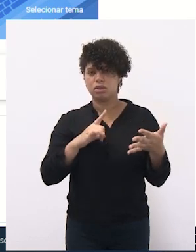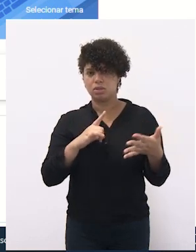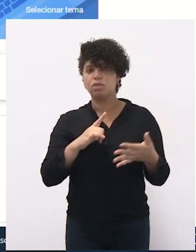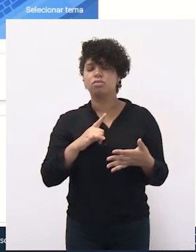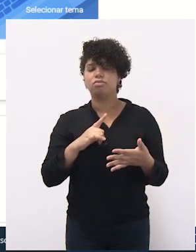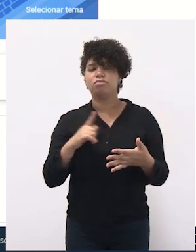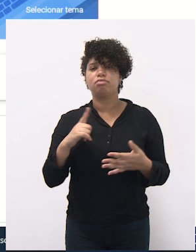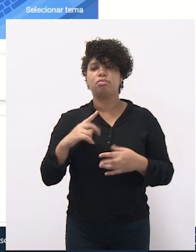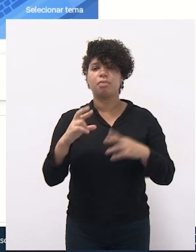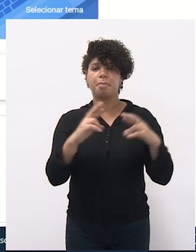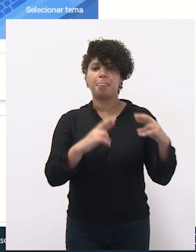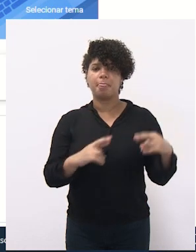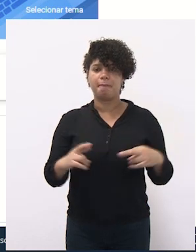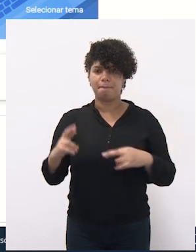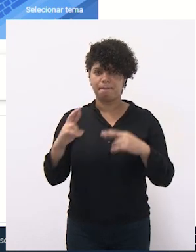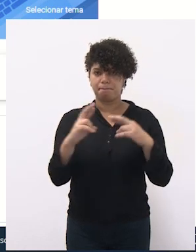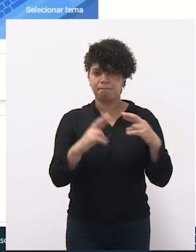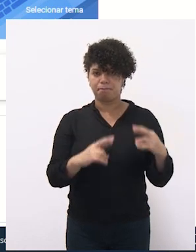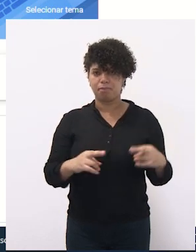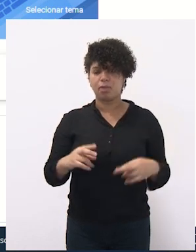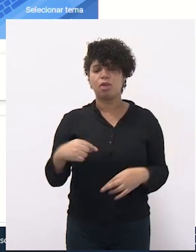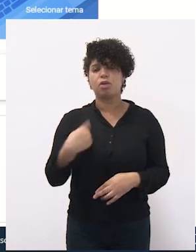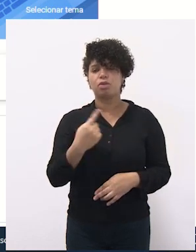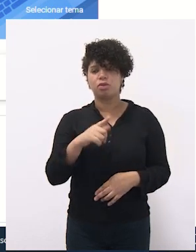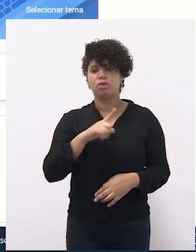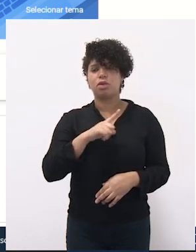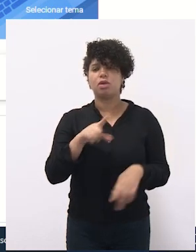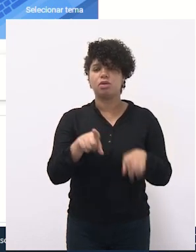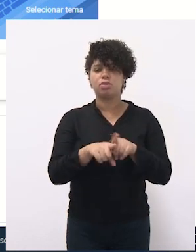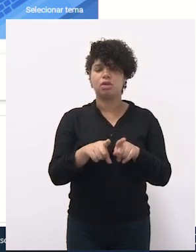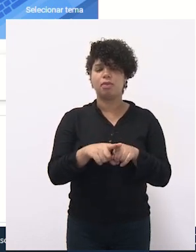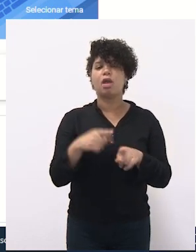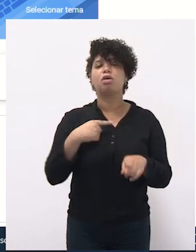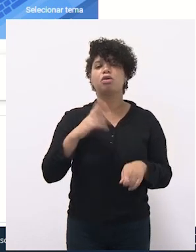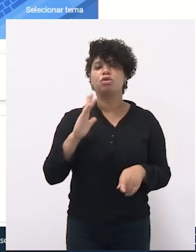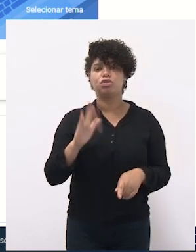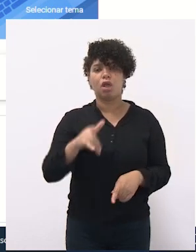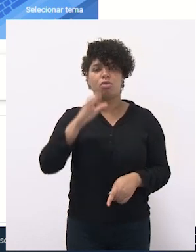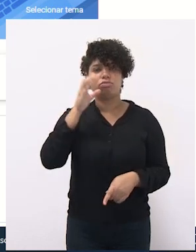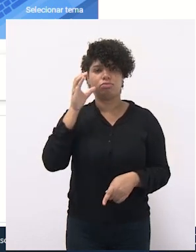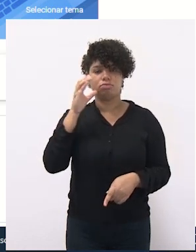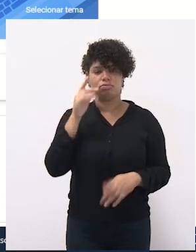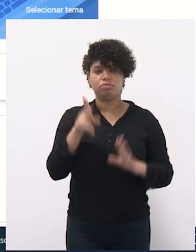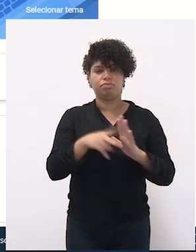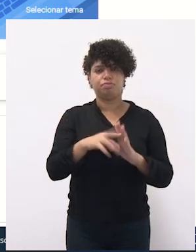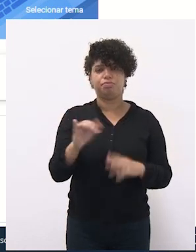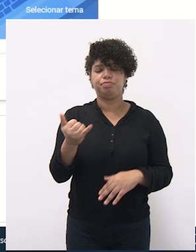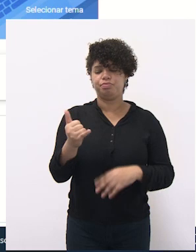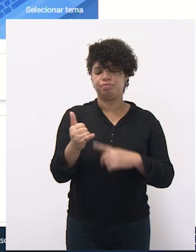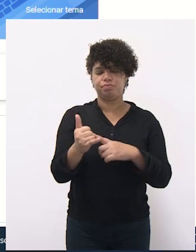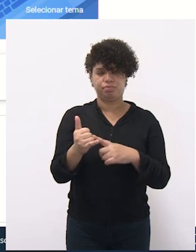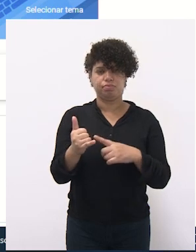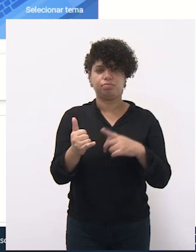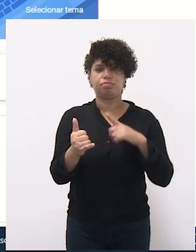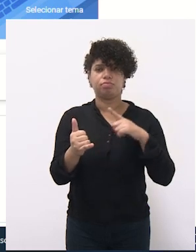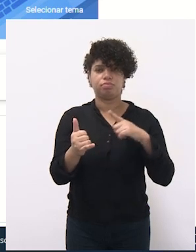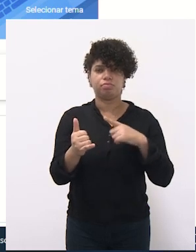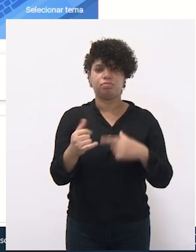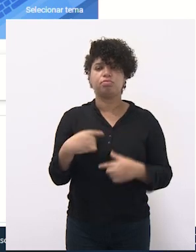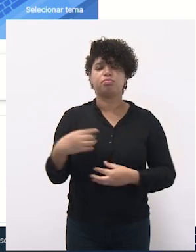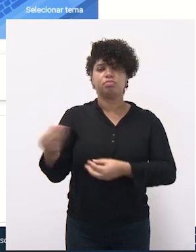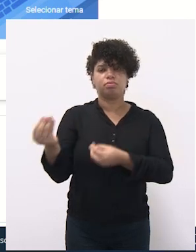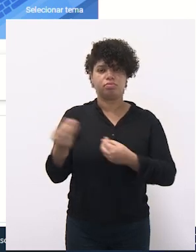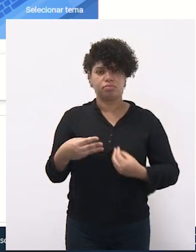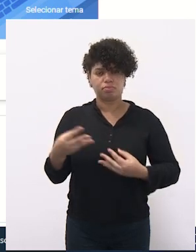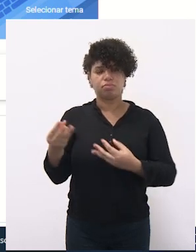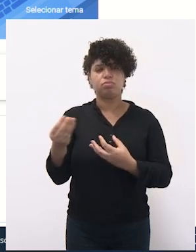esse monitoramento, né? Assim como a gente tem também. Eu, por exemplo, deixo logado a minha conta Gmail no celular e eu sempre recebo, né?